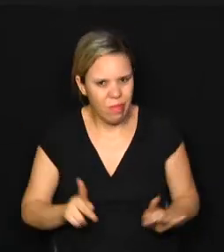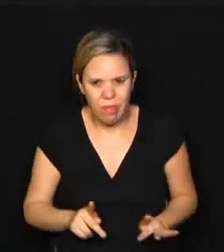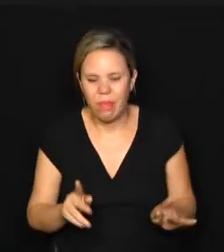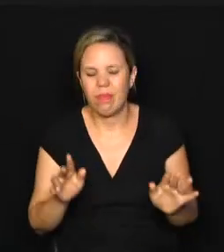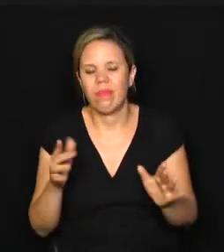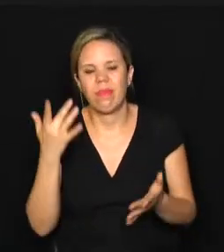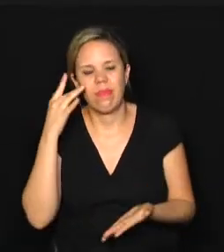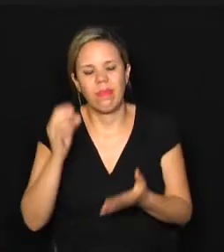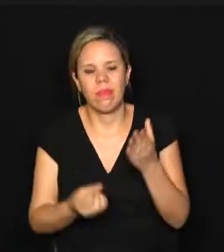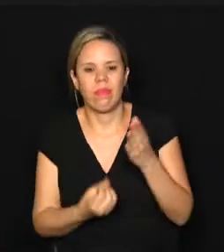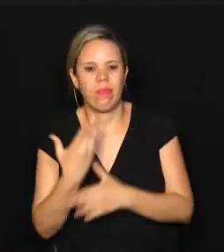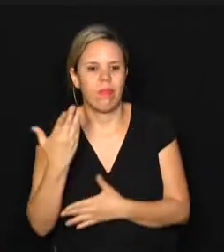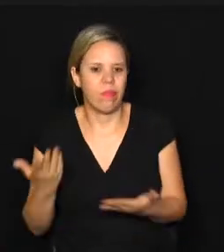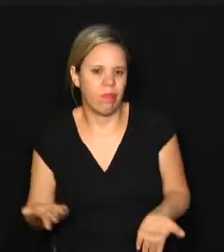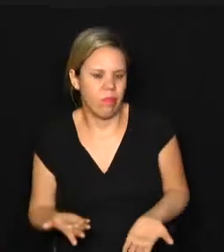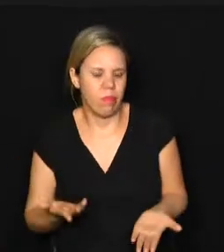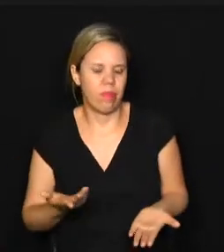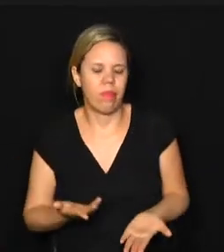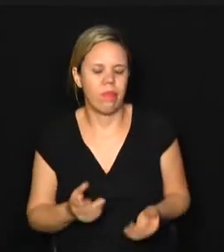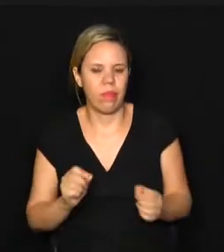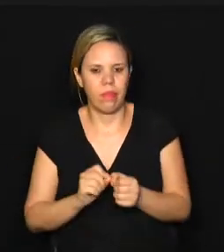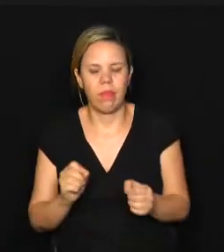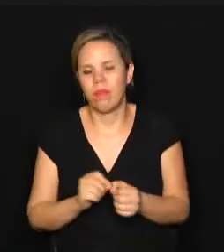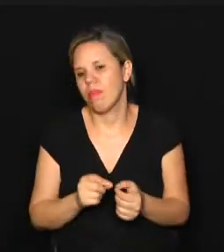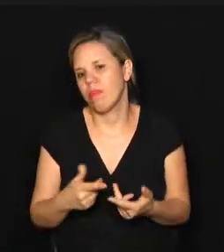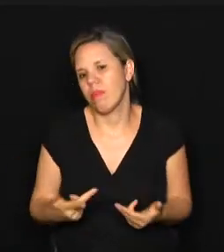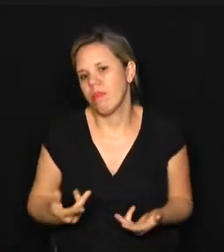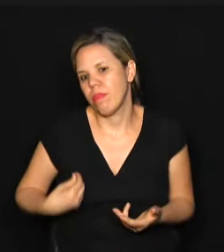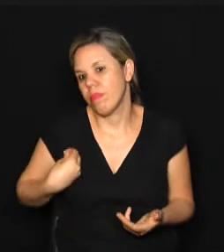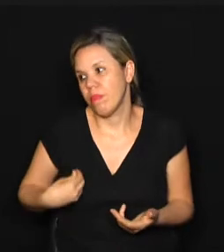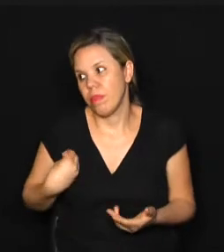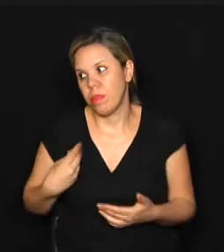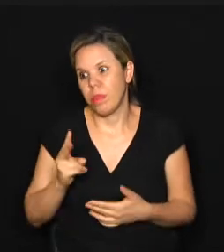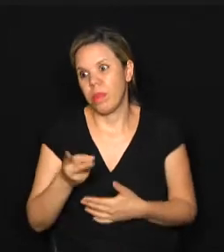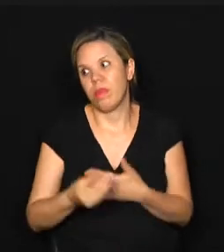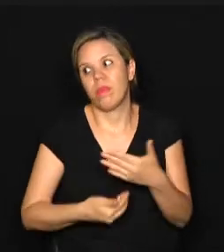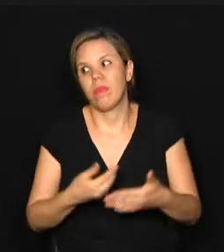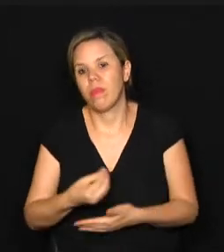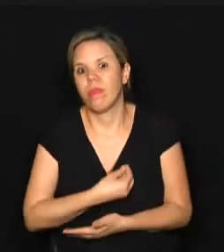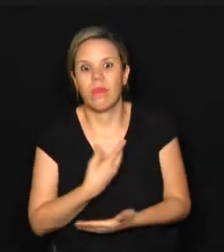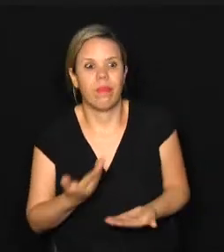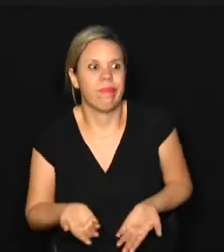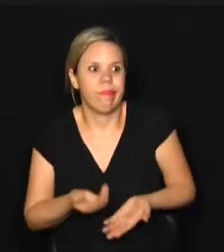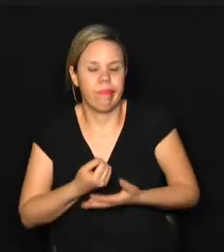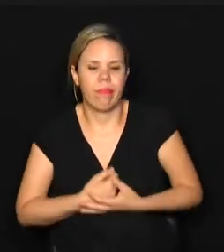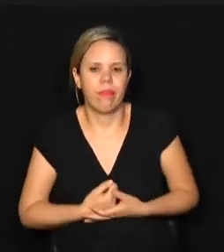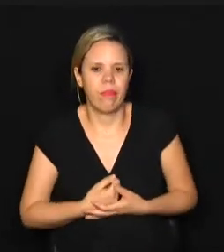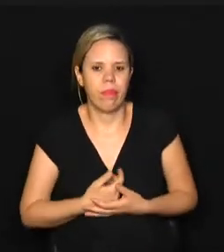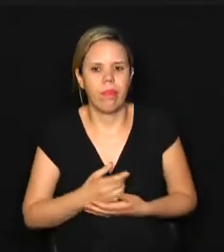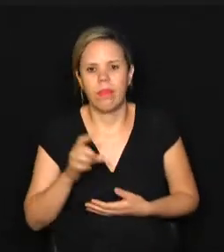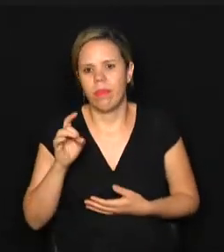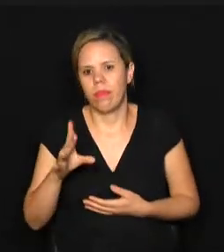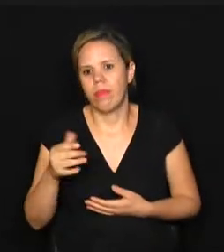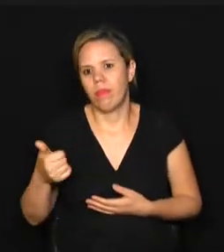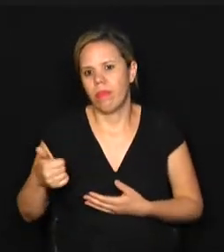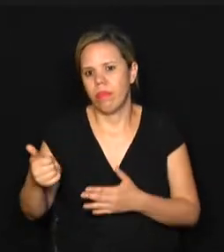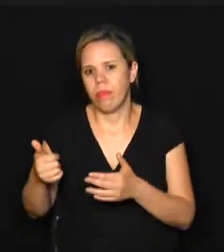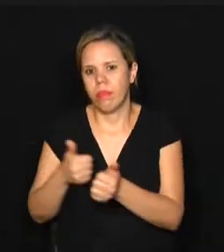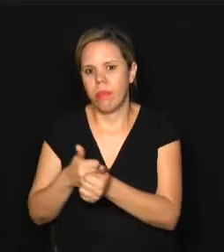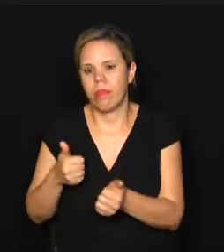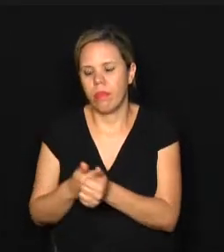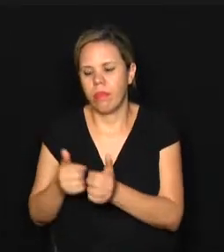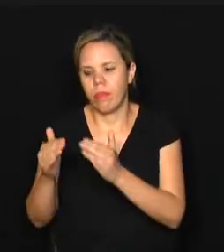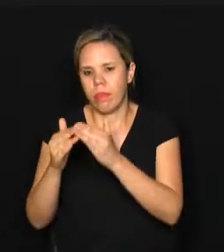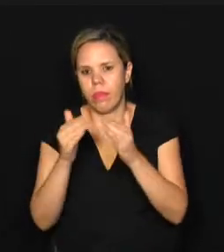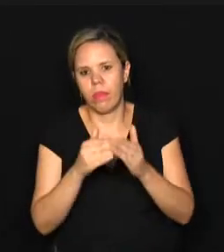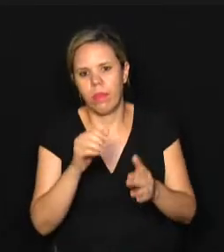fazer, né? Com essa questão, a vida, como vai levar. E não só essas primeiras casas estão a 800 metros,